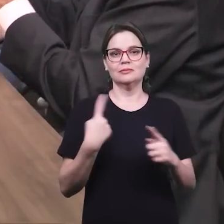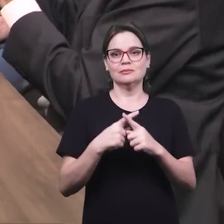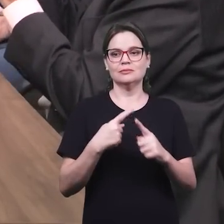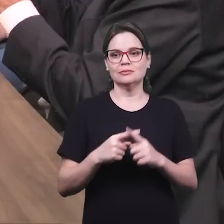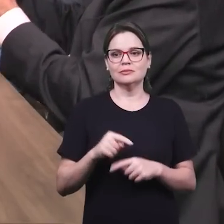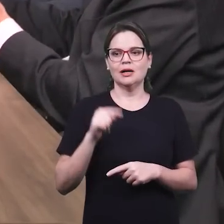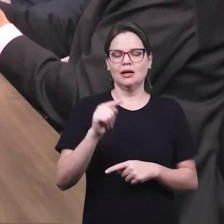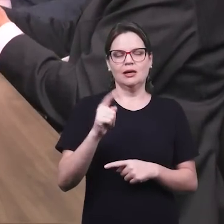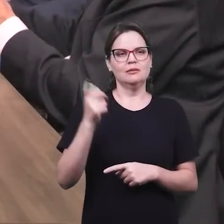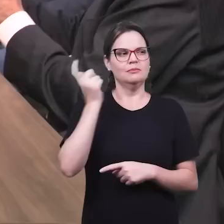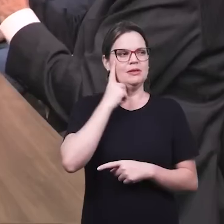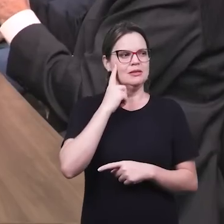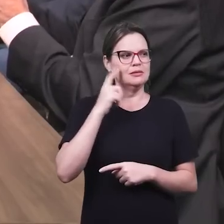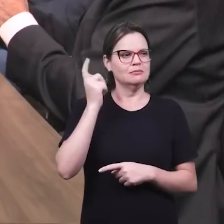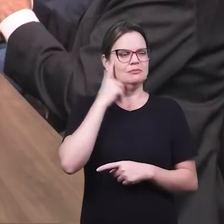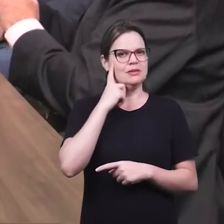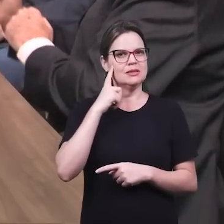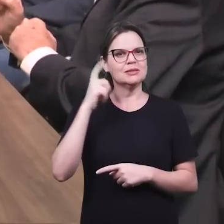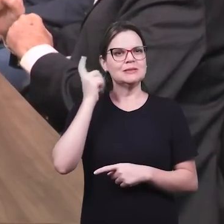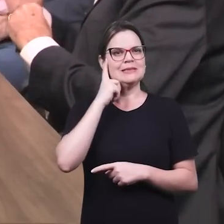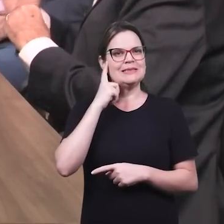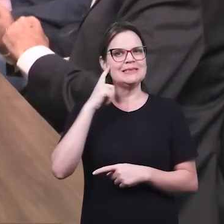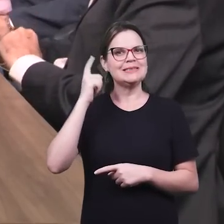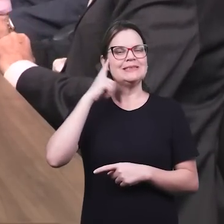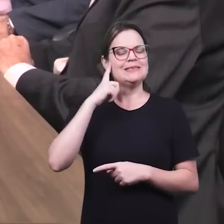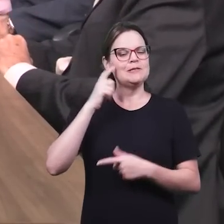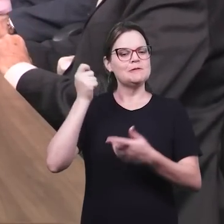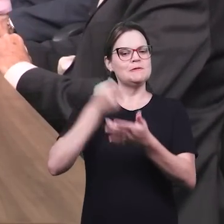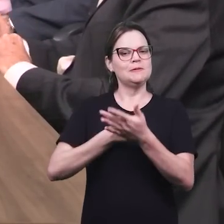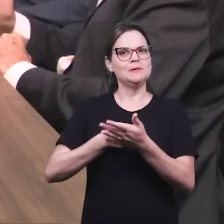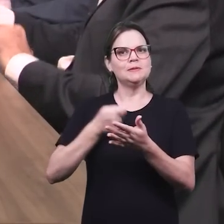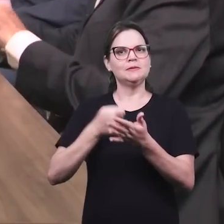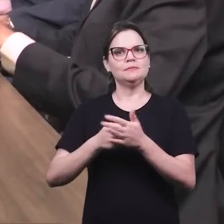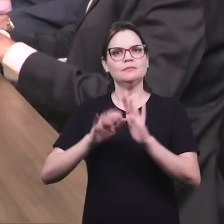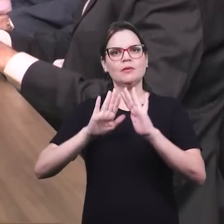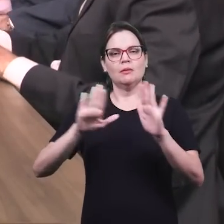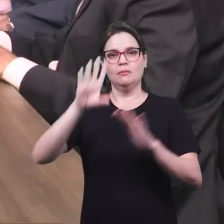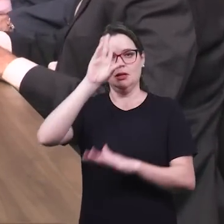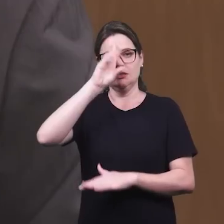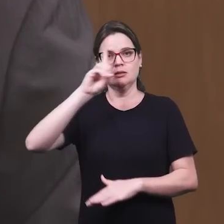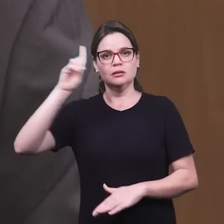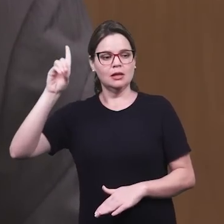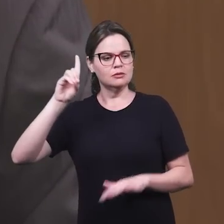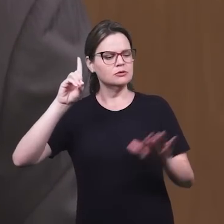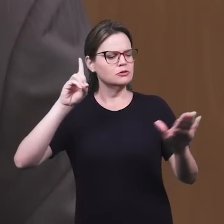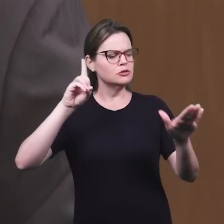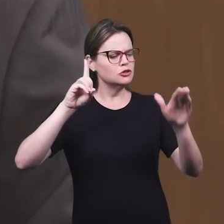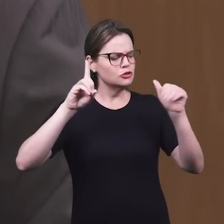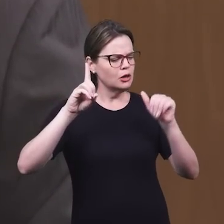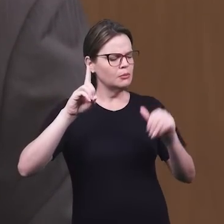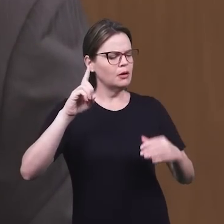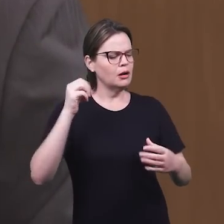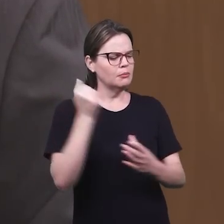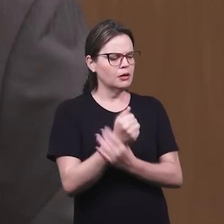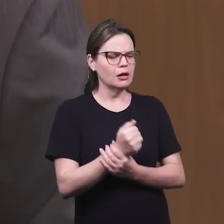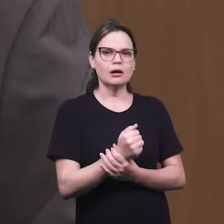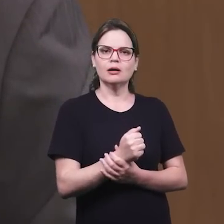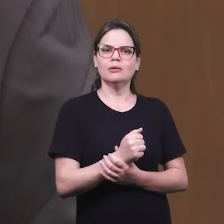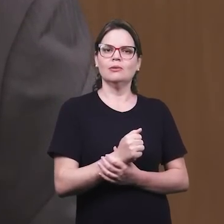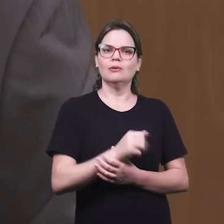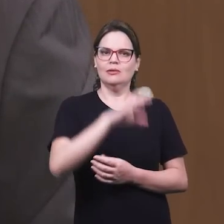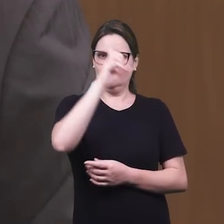preso nos seus pensamentos, na sua razão, mas Deus aparece para ele. E a palavra fala que